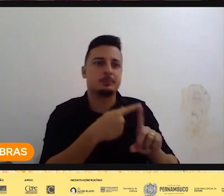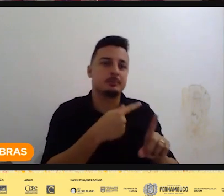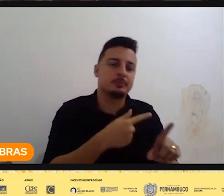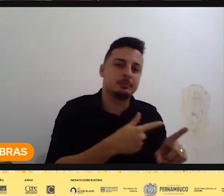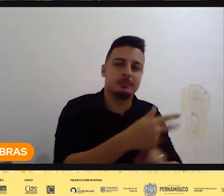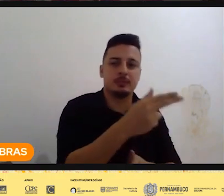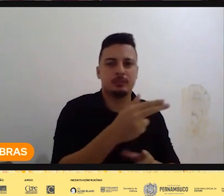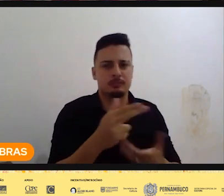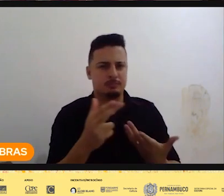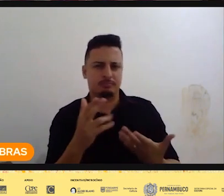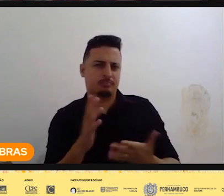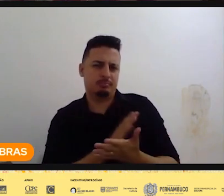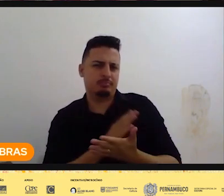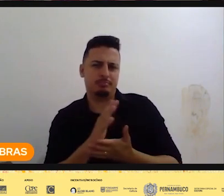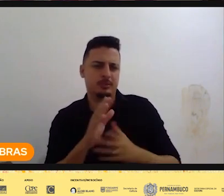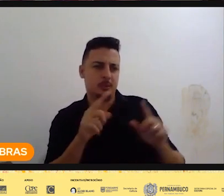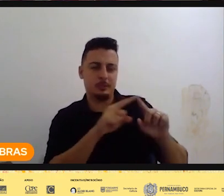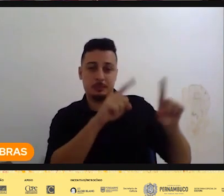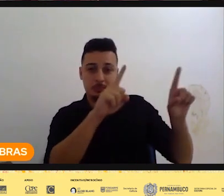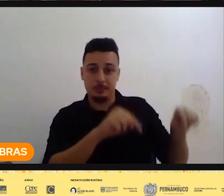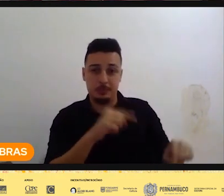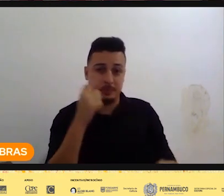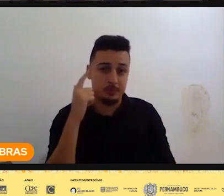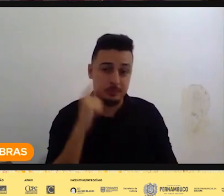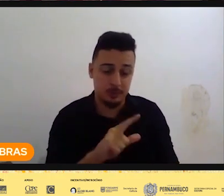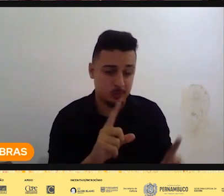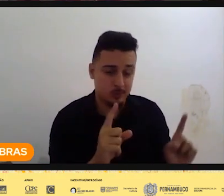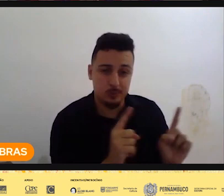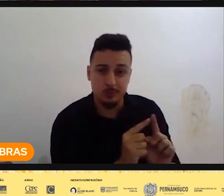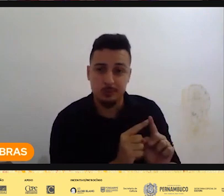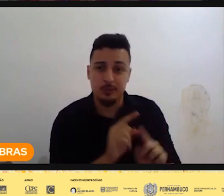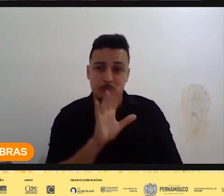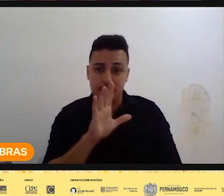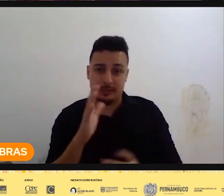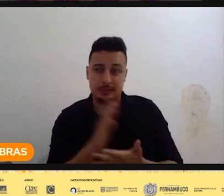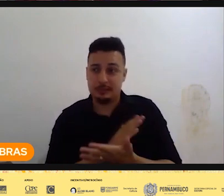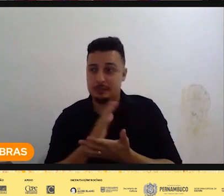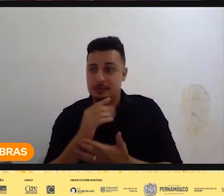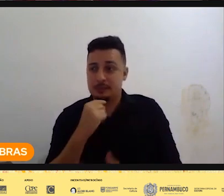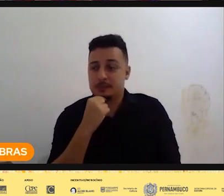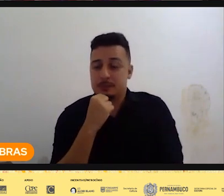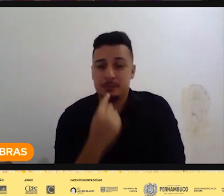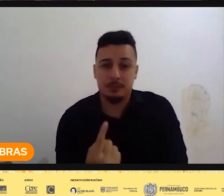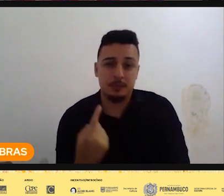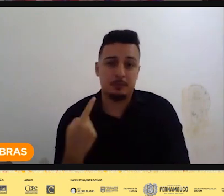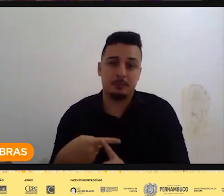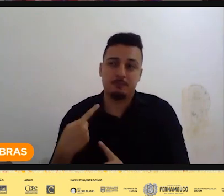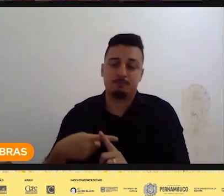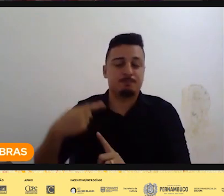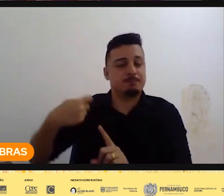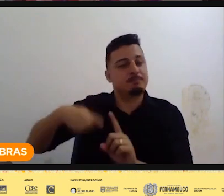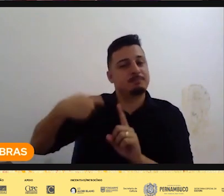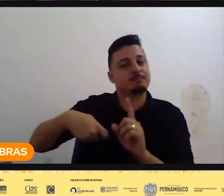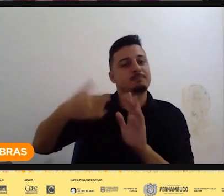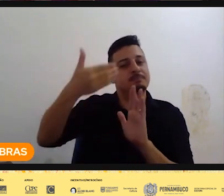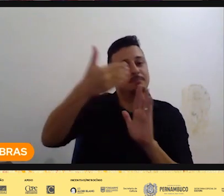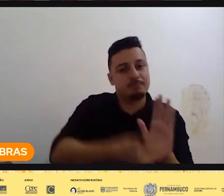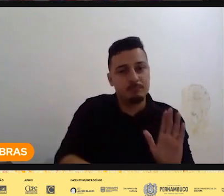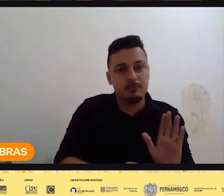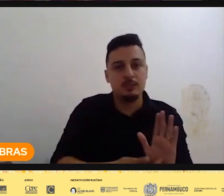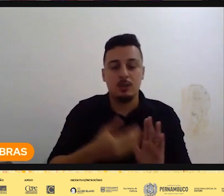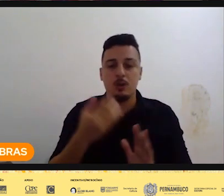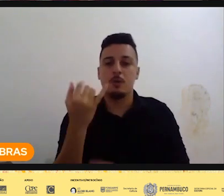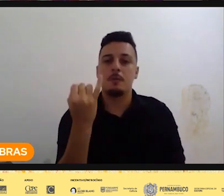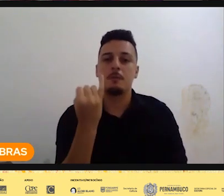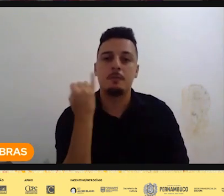um patrocinador de incentivo, como a gente fez um curta, mas tem os projetos que a gente não consegue, só consegue via edital. Então, por isso que é importante